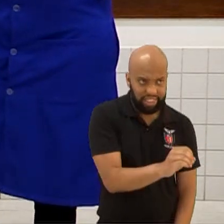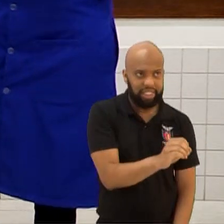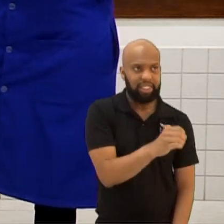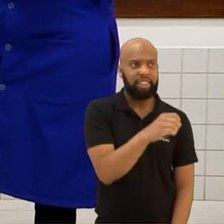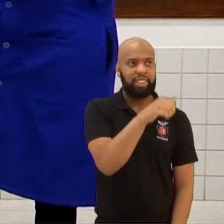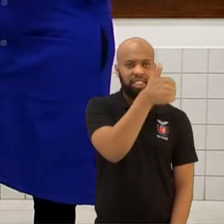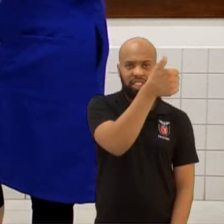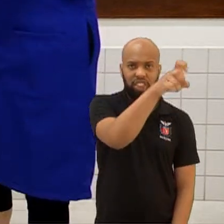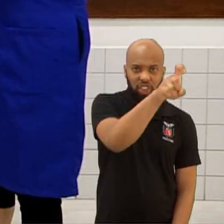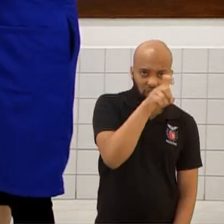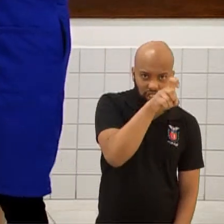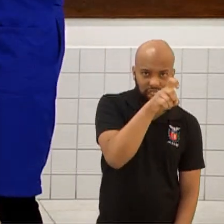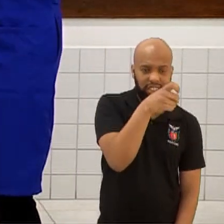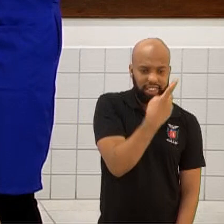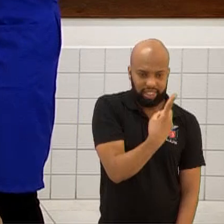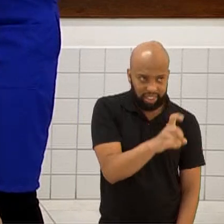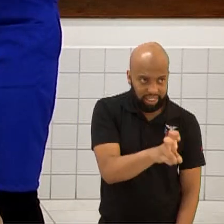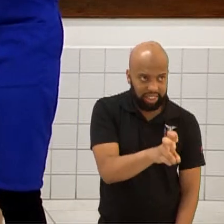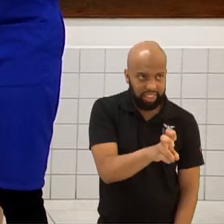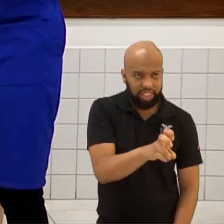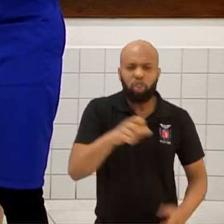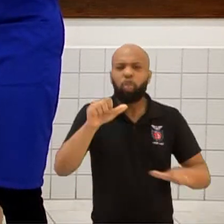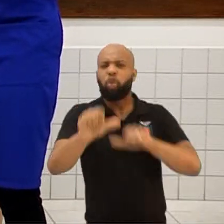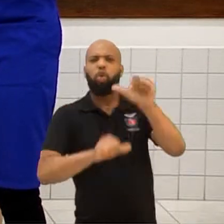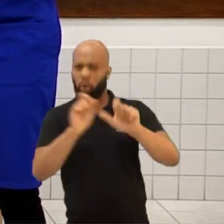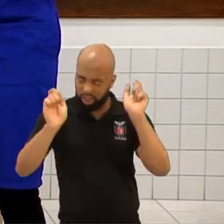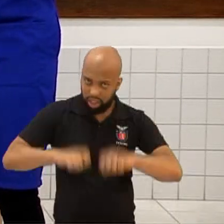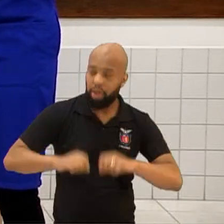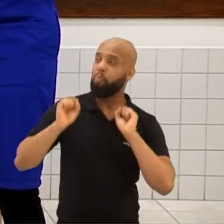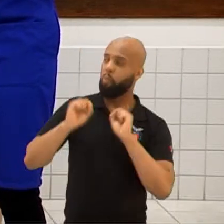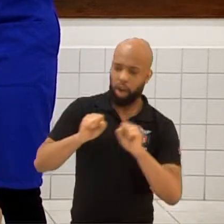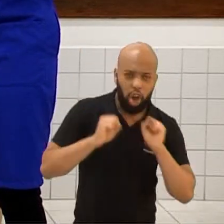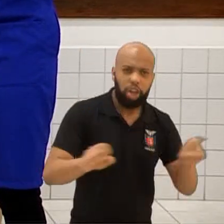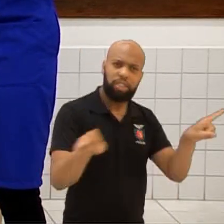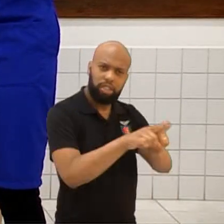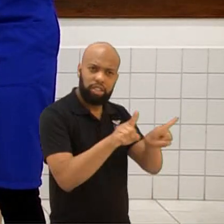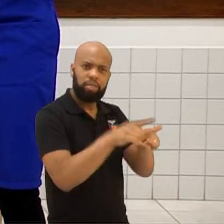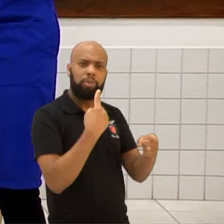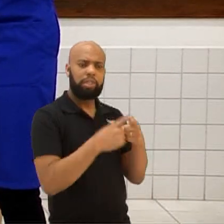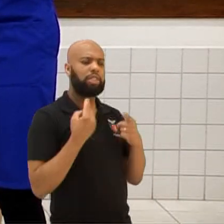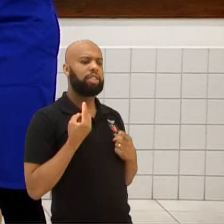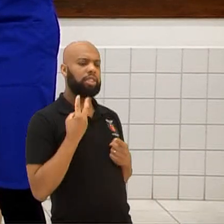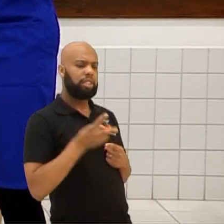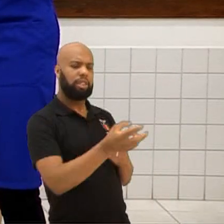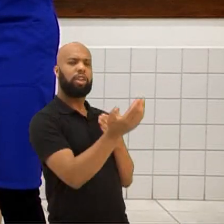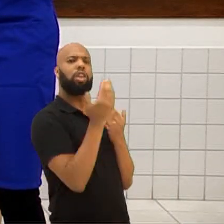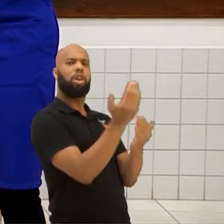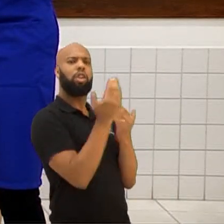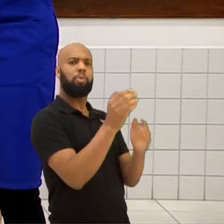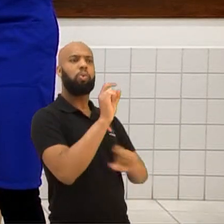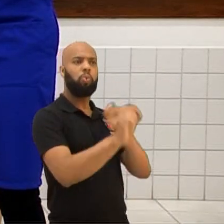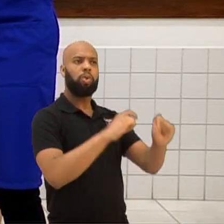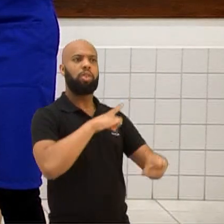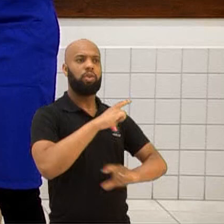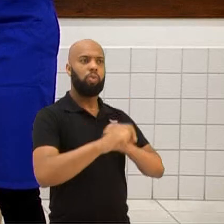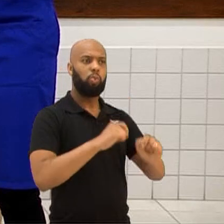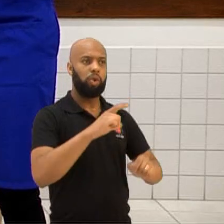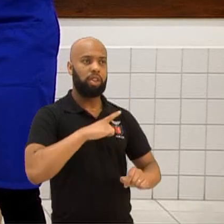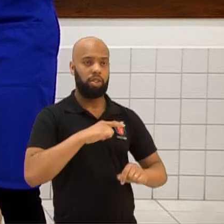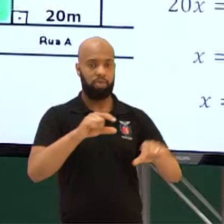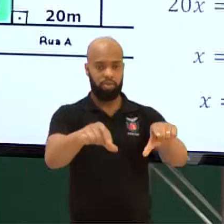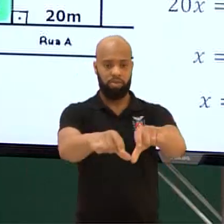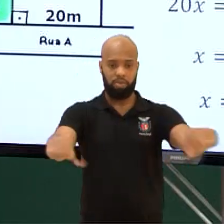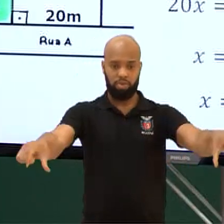também? Claro, pode sim. E aí, como que eu tenho, né? Sempre estou comparando aqui, ó, a frente do terreno